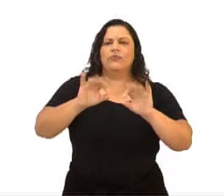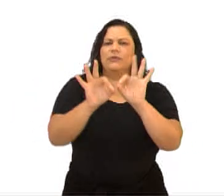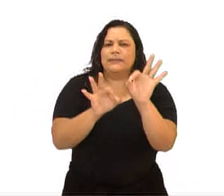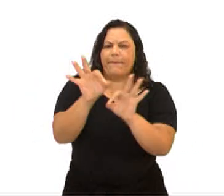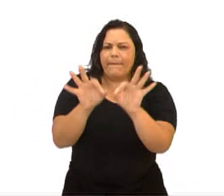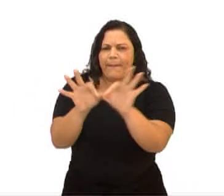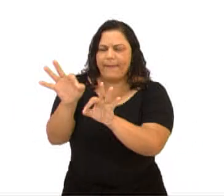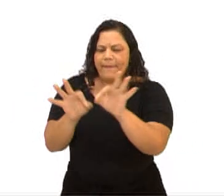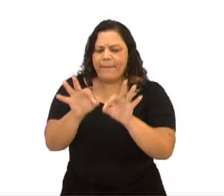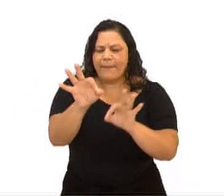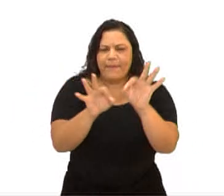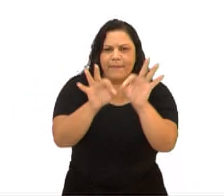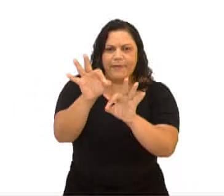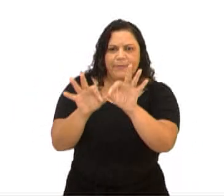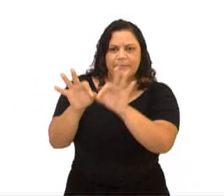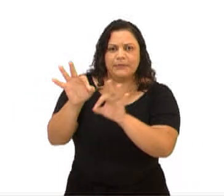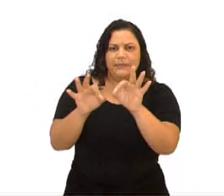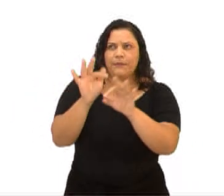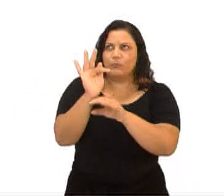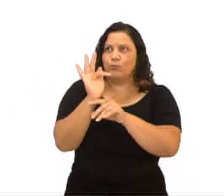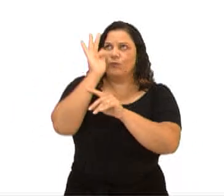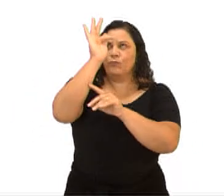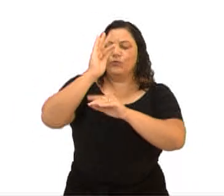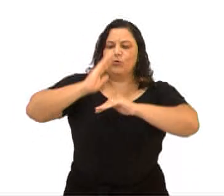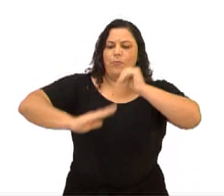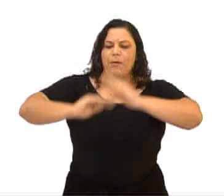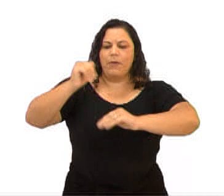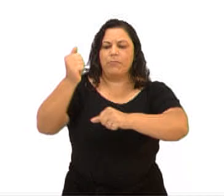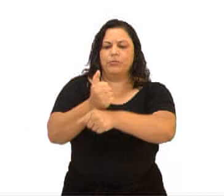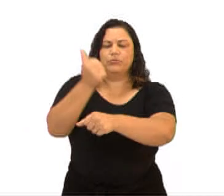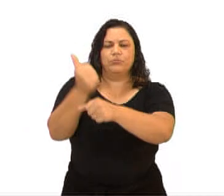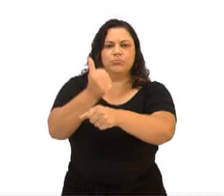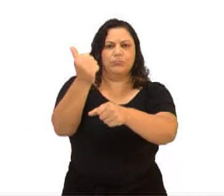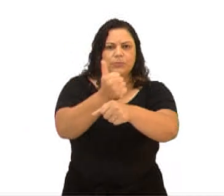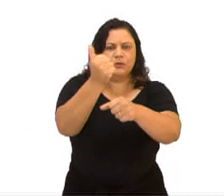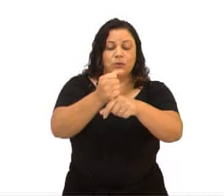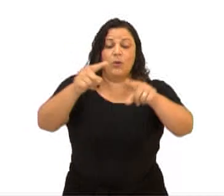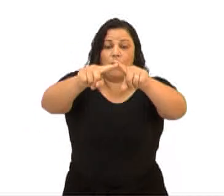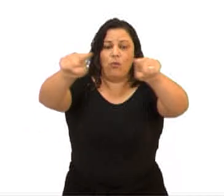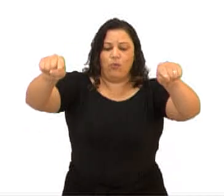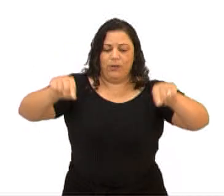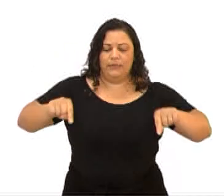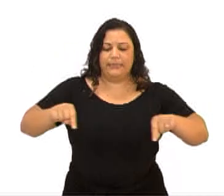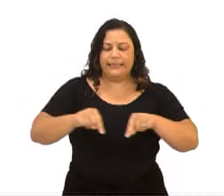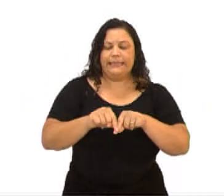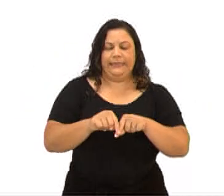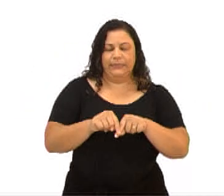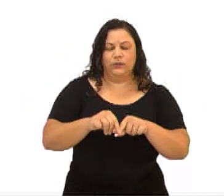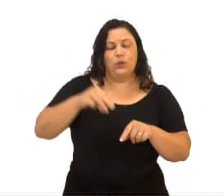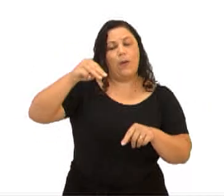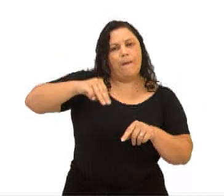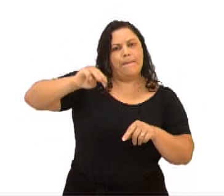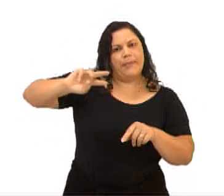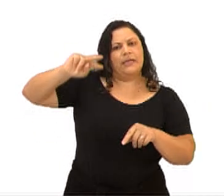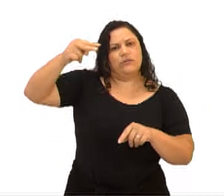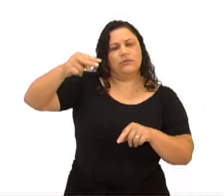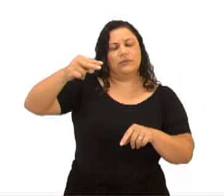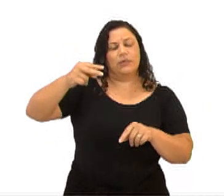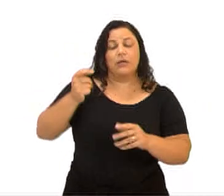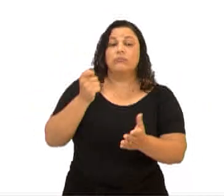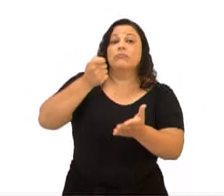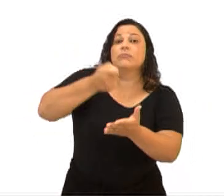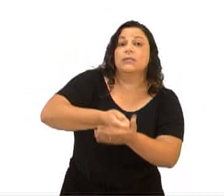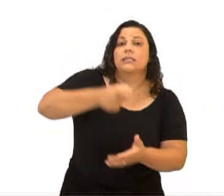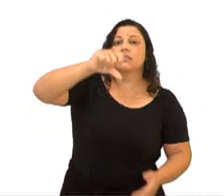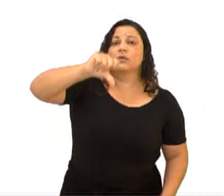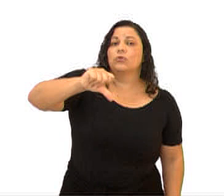hipermeabilizado para receber futuras obras. O metro quadrado do material hipermeabilizante custa R$